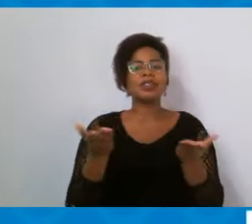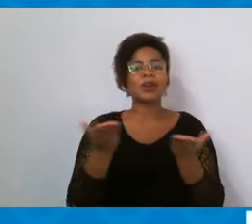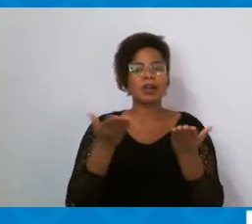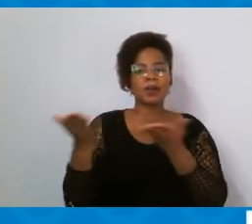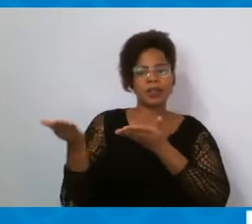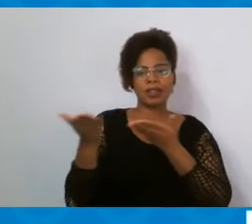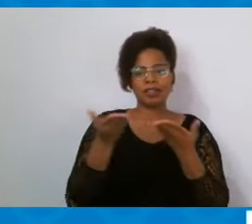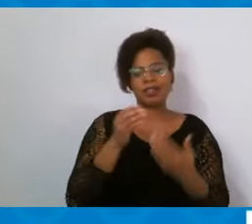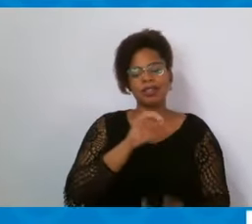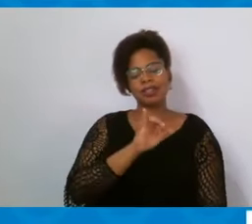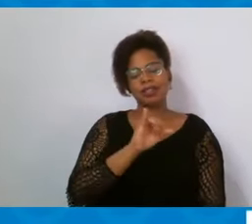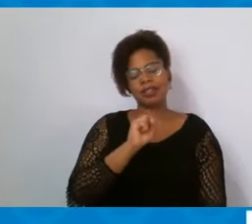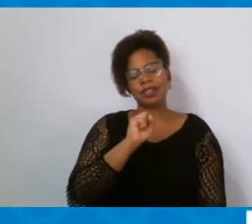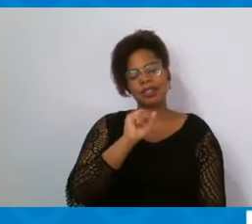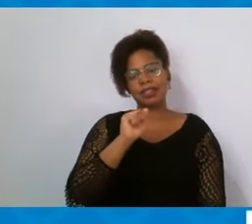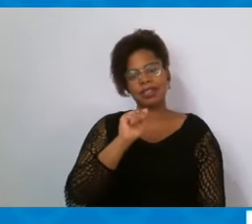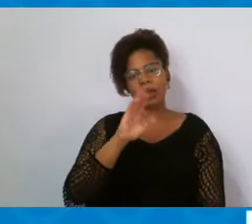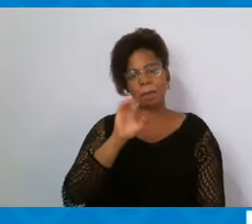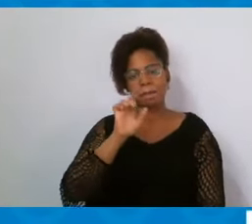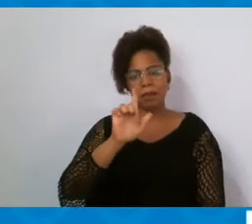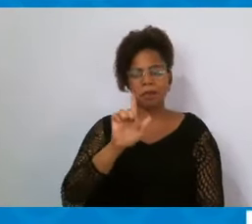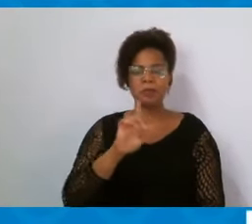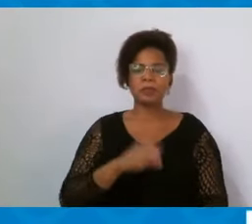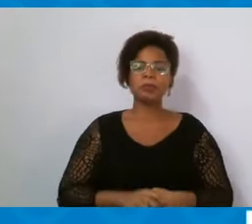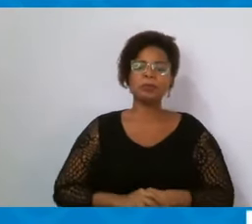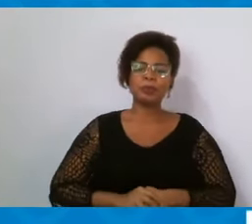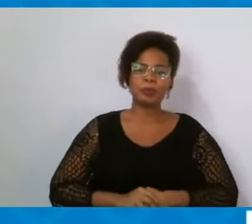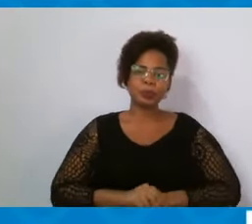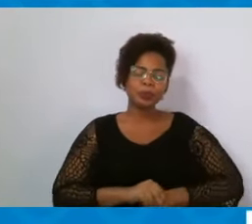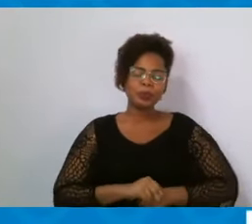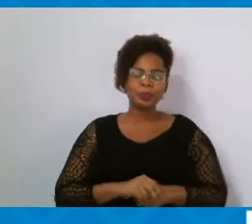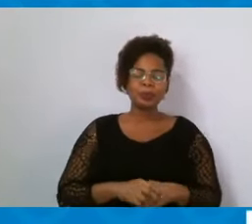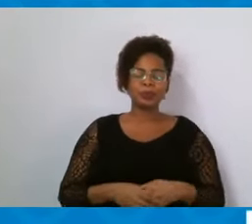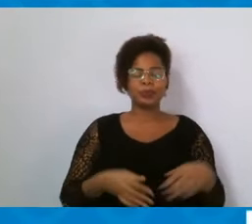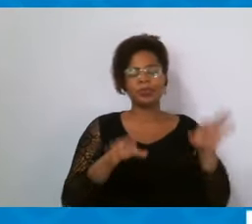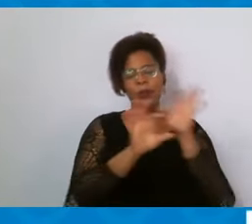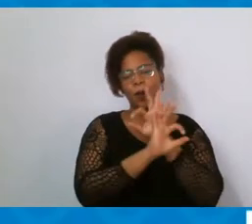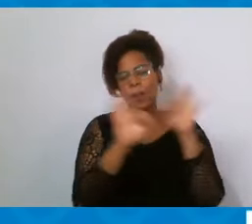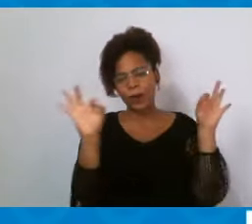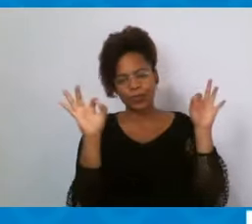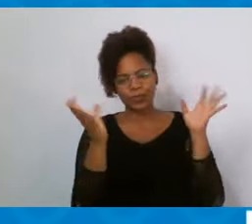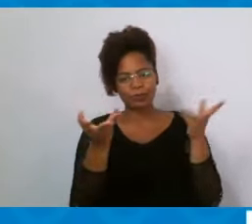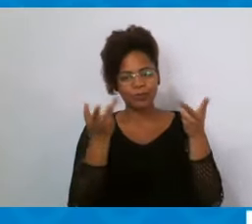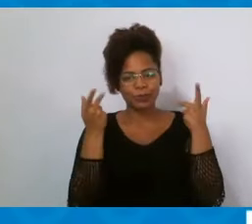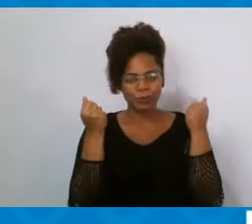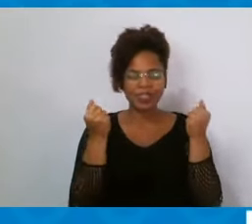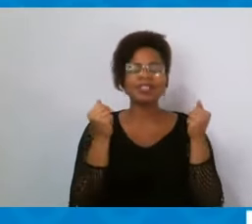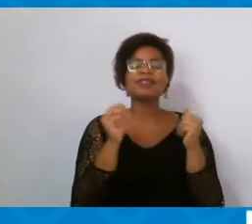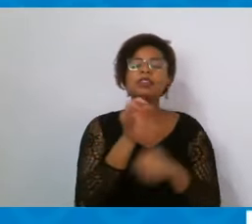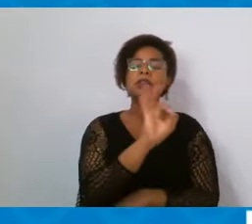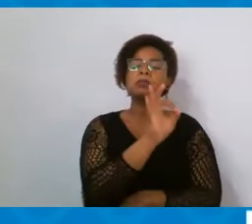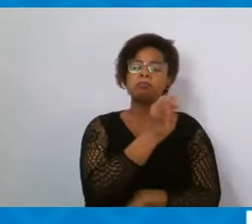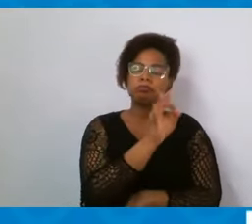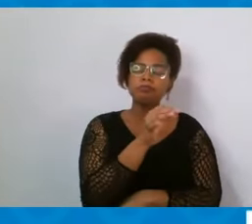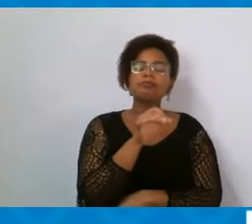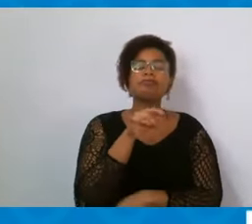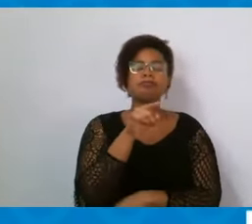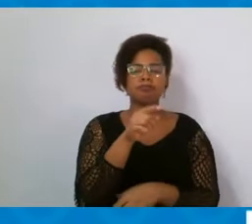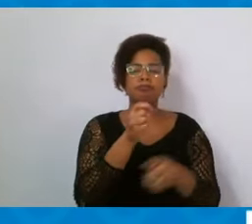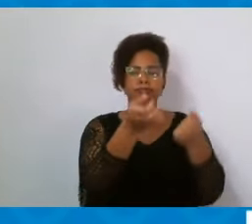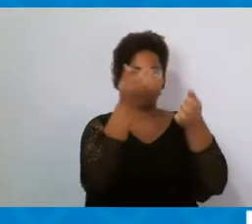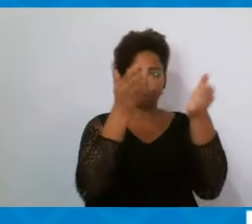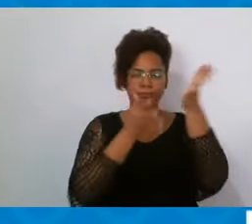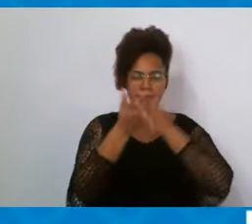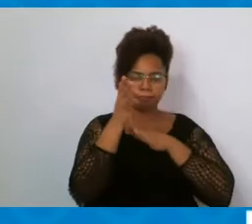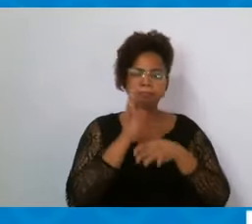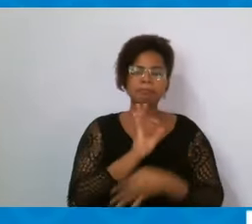a gente conversar. Excelente, professor. Na verdade, assim, o que destaca, né, um pouco dessa sua fala, né, é